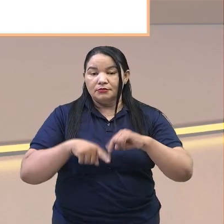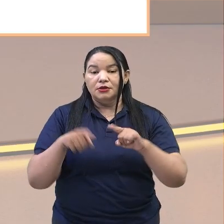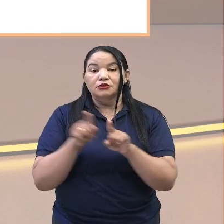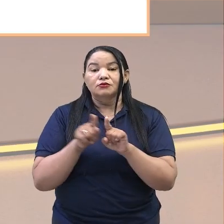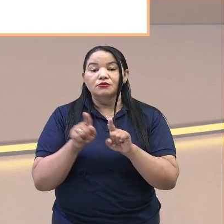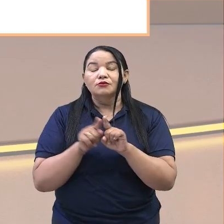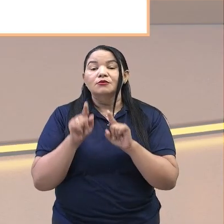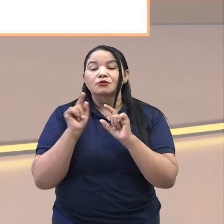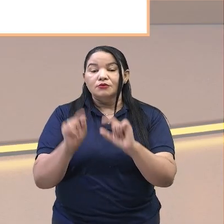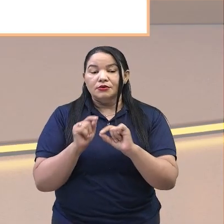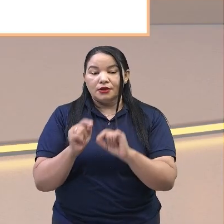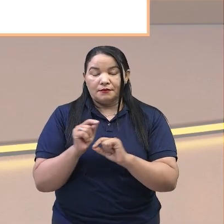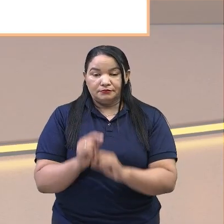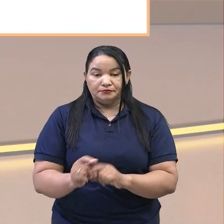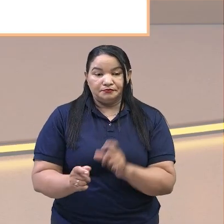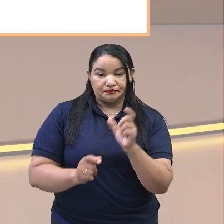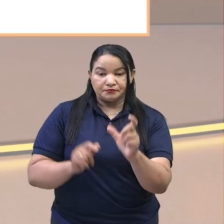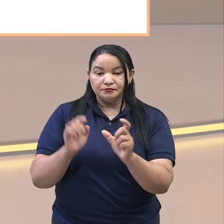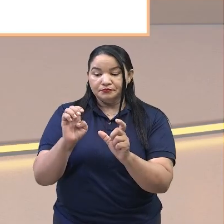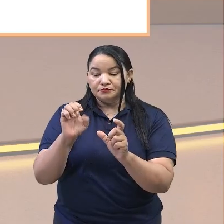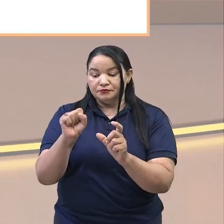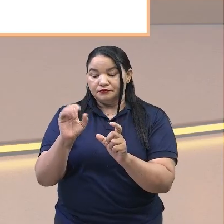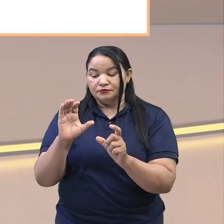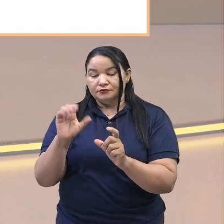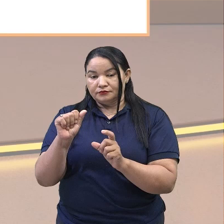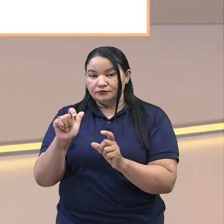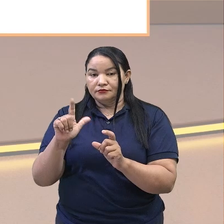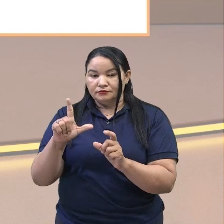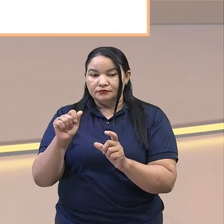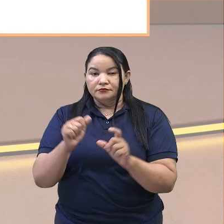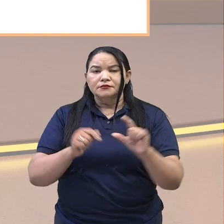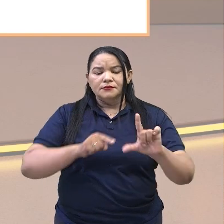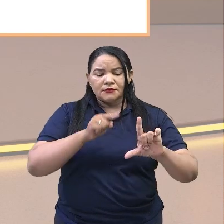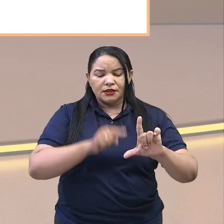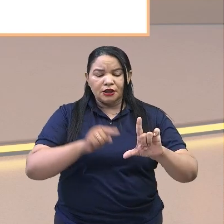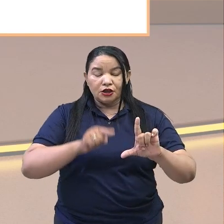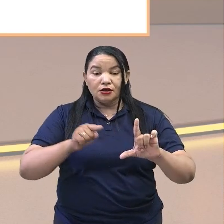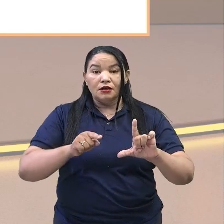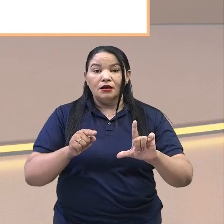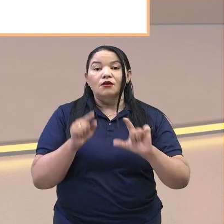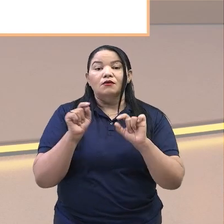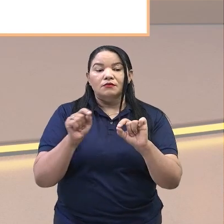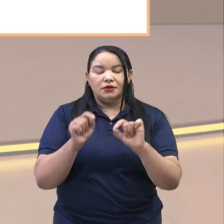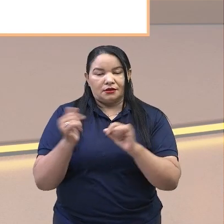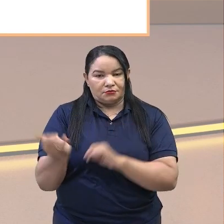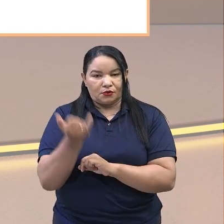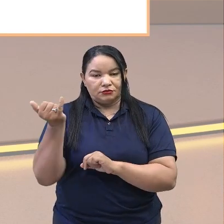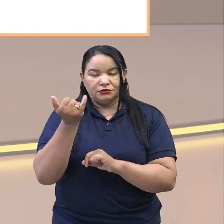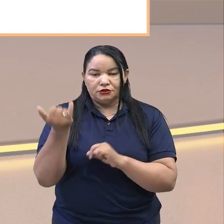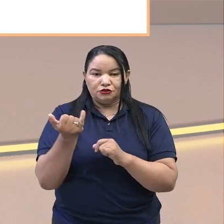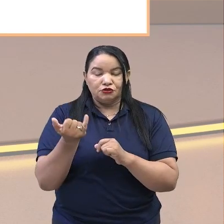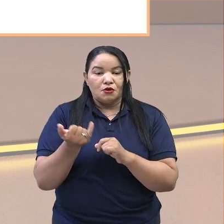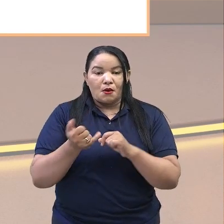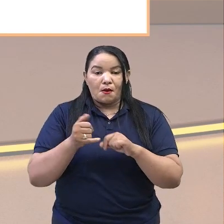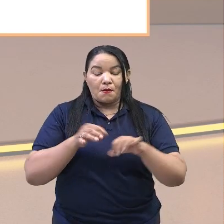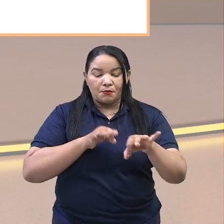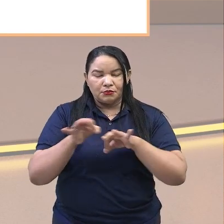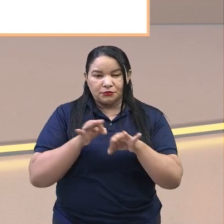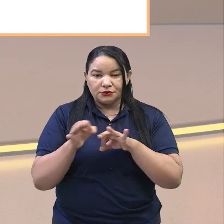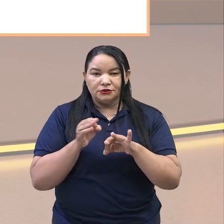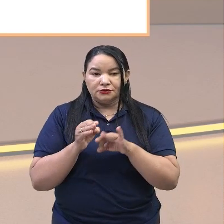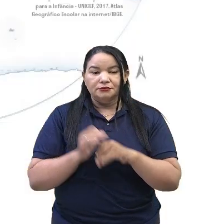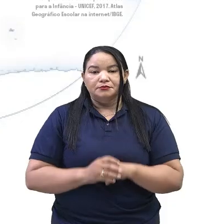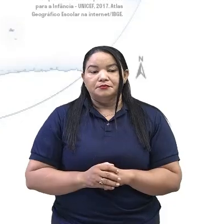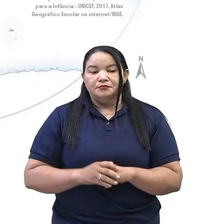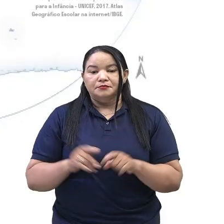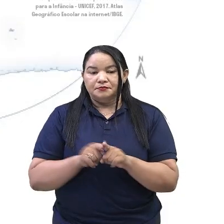que é importantíssima aqui no processo não só de elaboração do mapa, mas para a leitura também desse mapa.